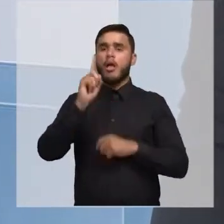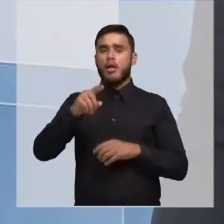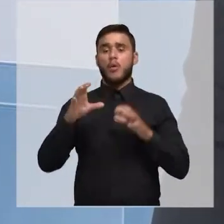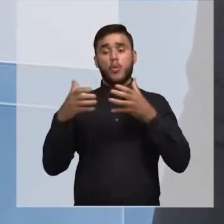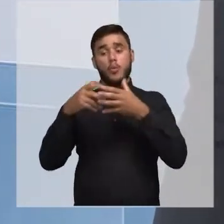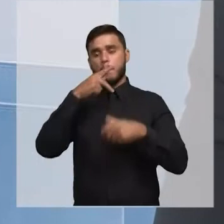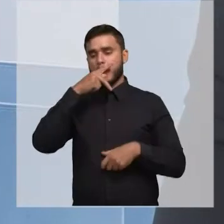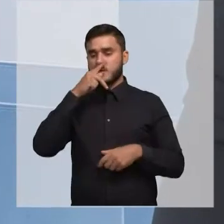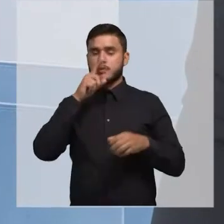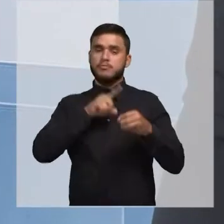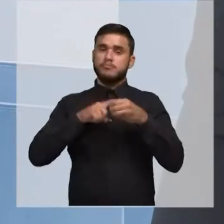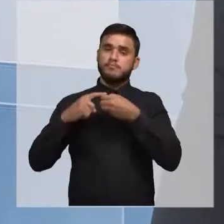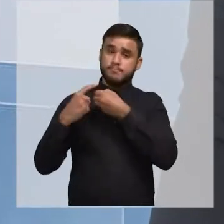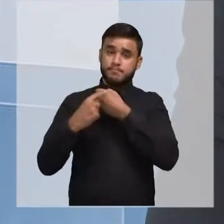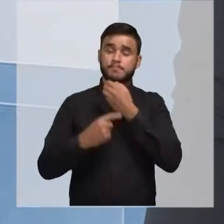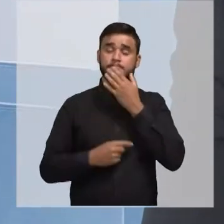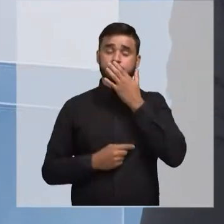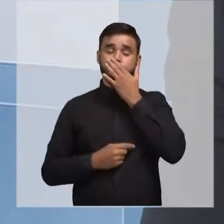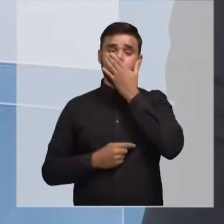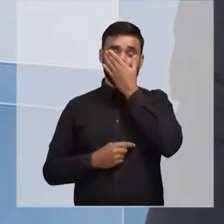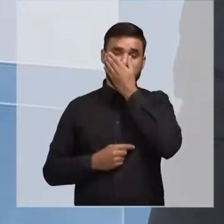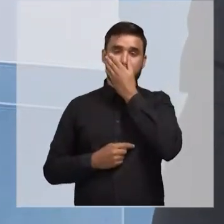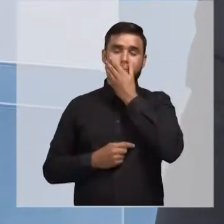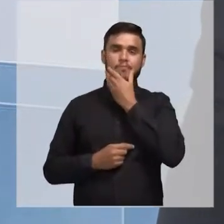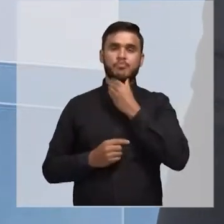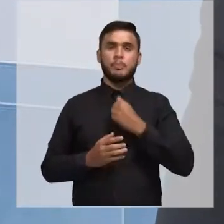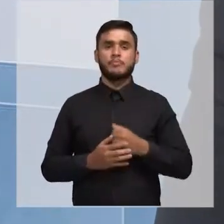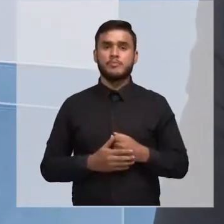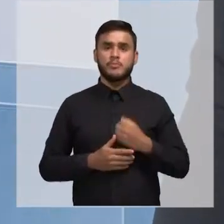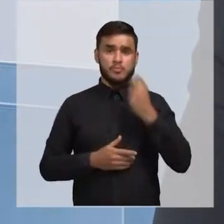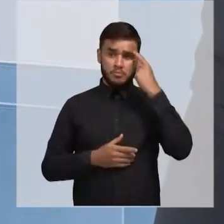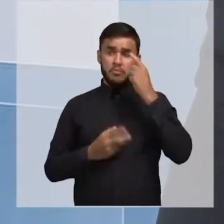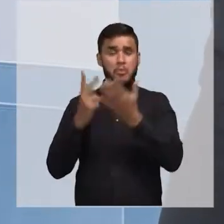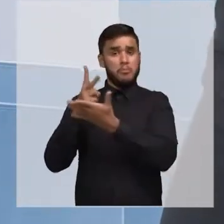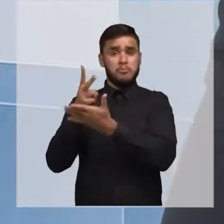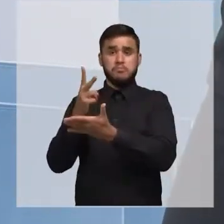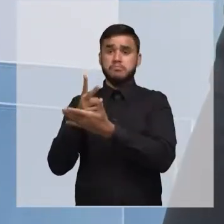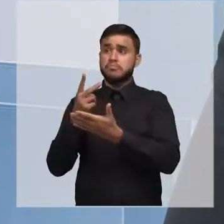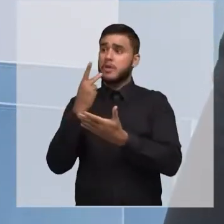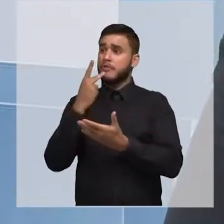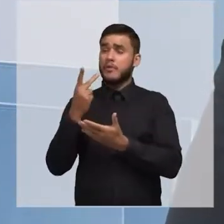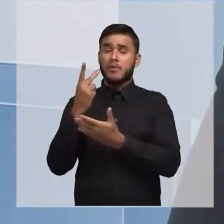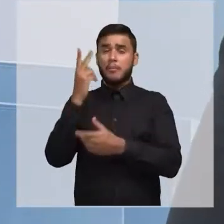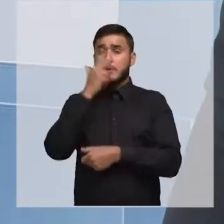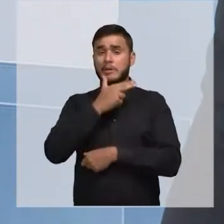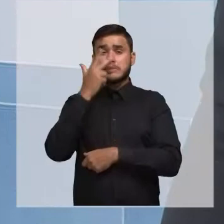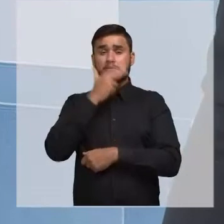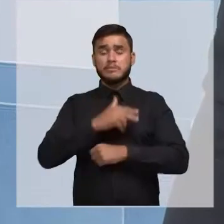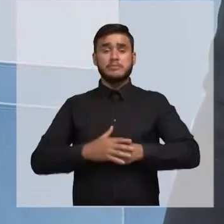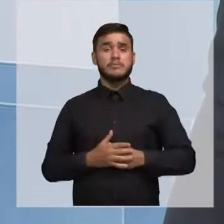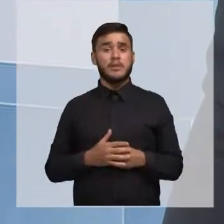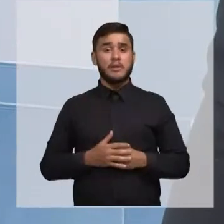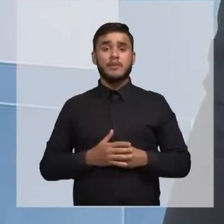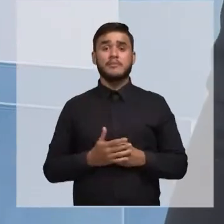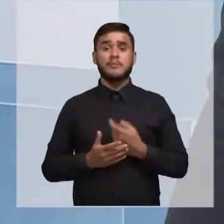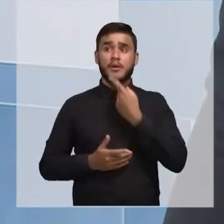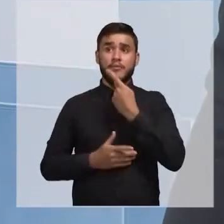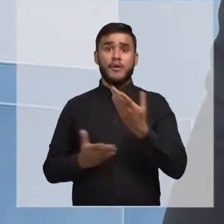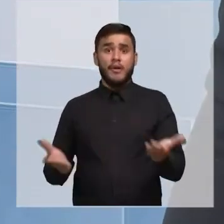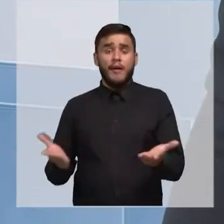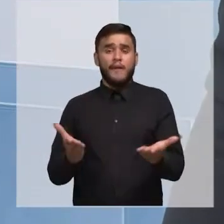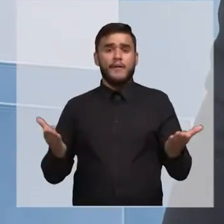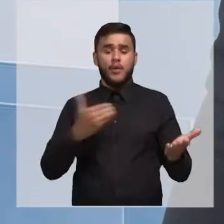aliados. O Alckmin ainda Só que ele não decola, né, Luiz? Com tudo isso, ele não sai do canto. Não sai do canto. Uma ideia? Se está perdendo, o cara saiu do governo